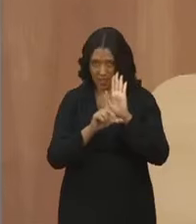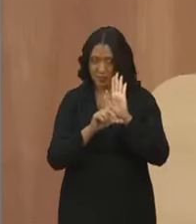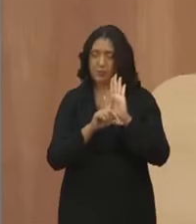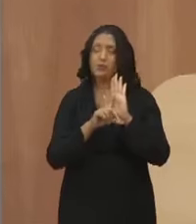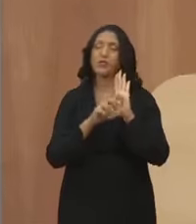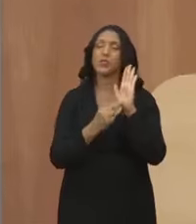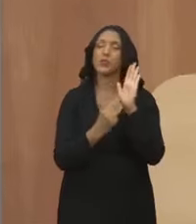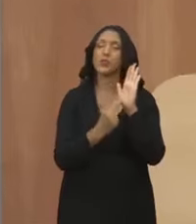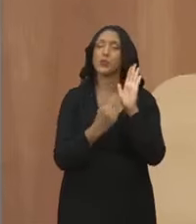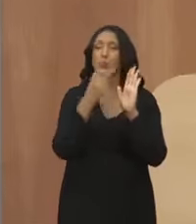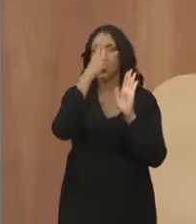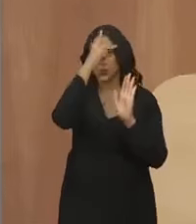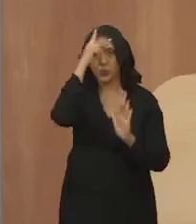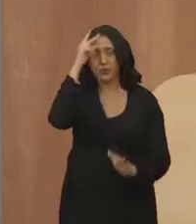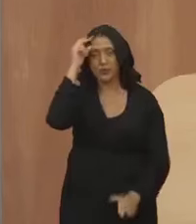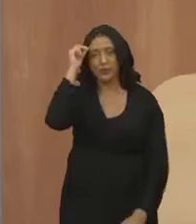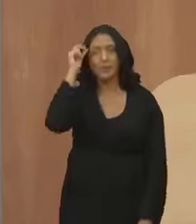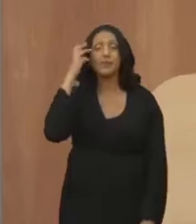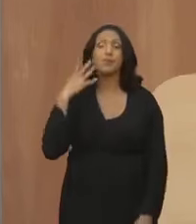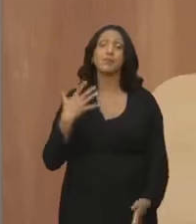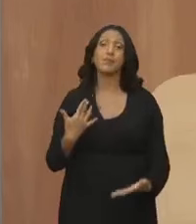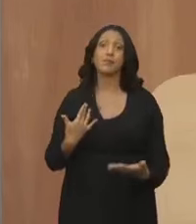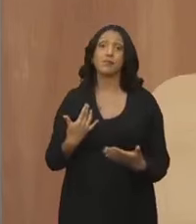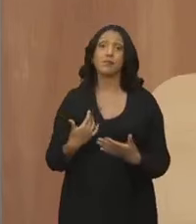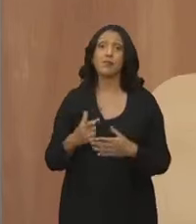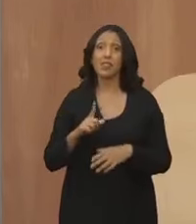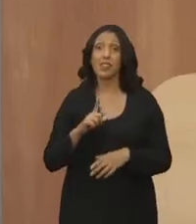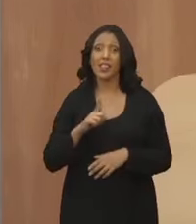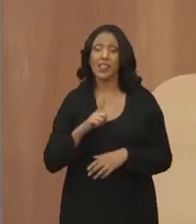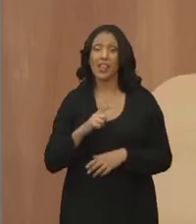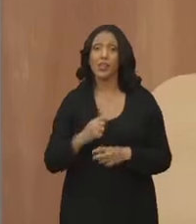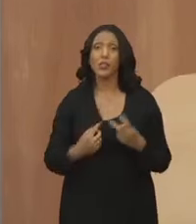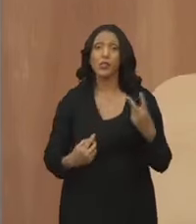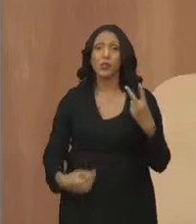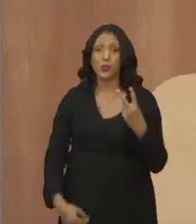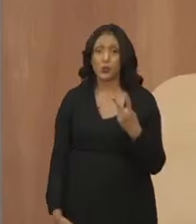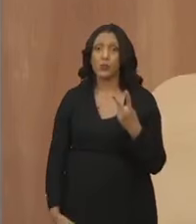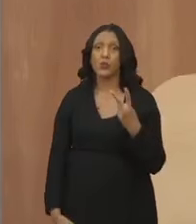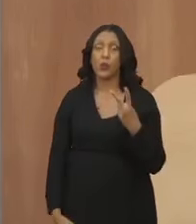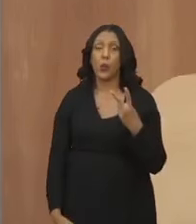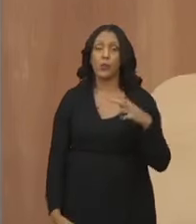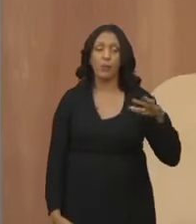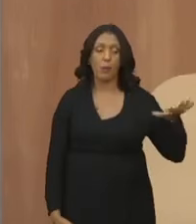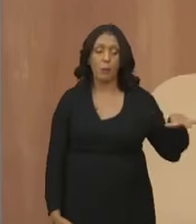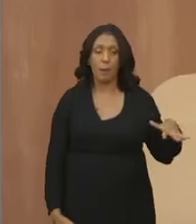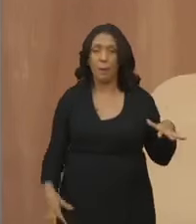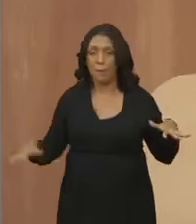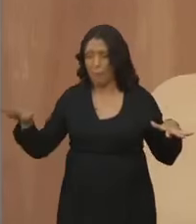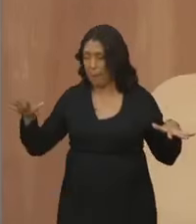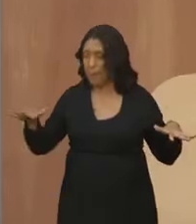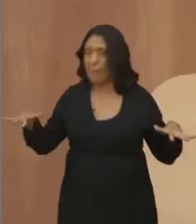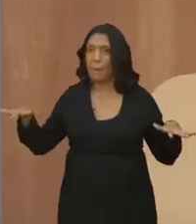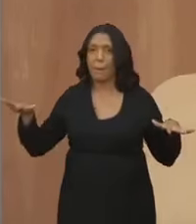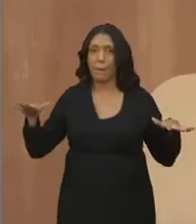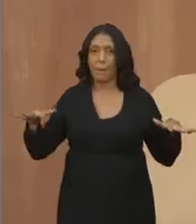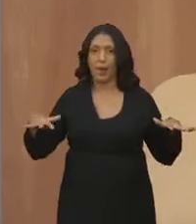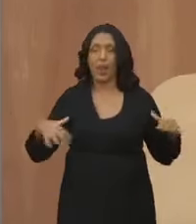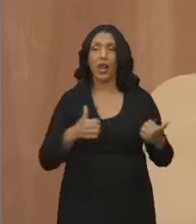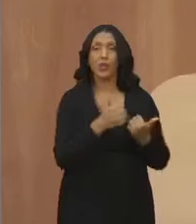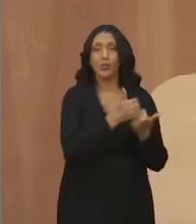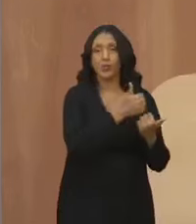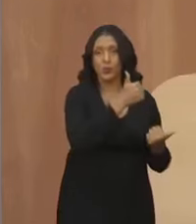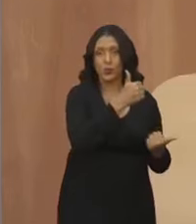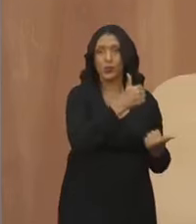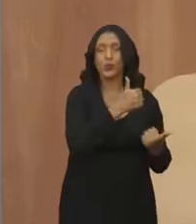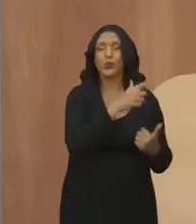e a outra na região leste. É isso mesmo, né? A região. Seria no